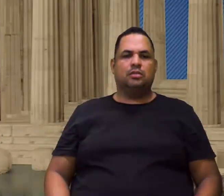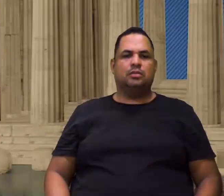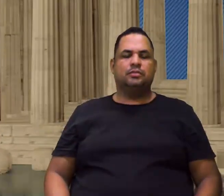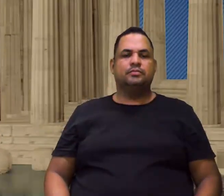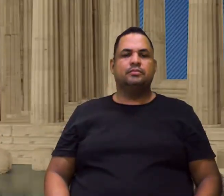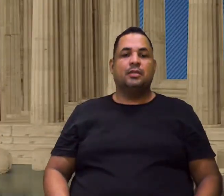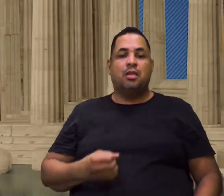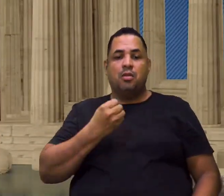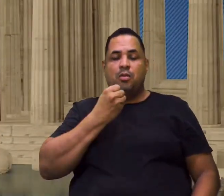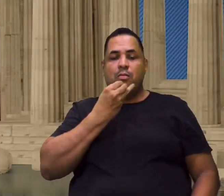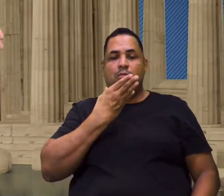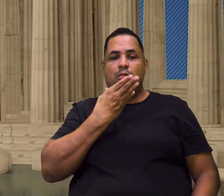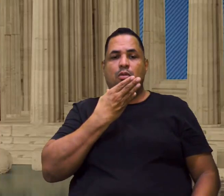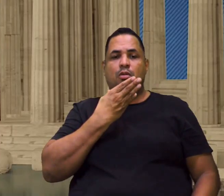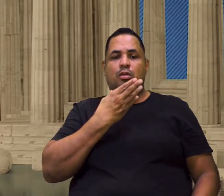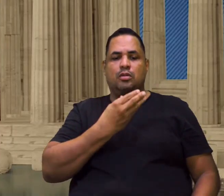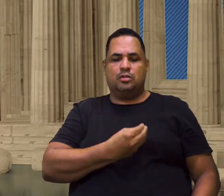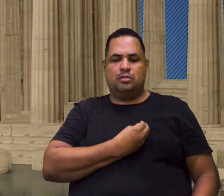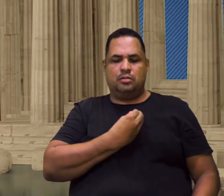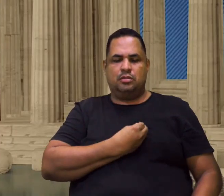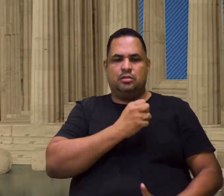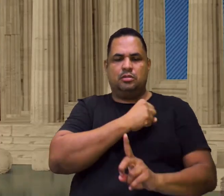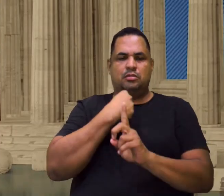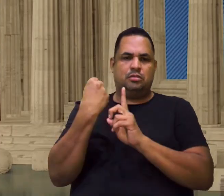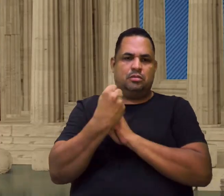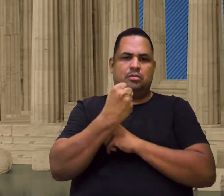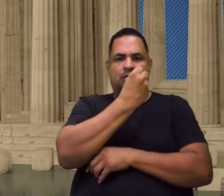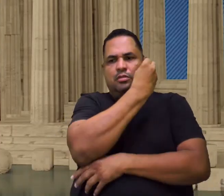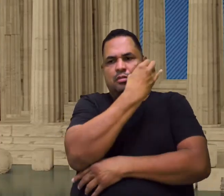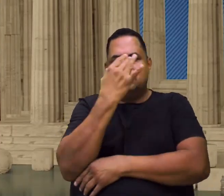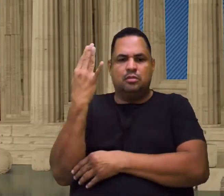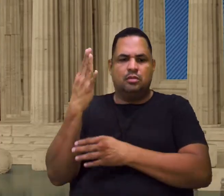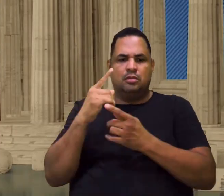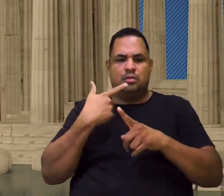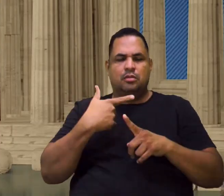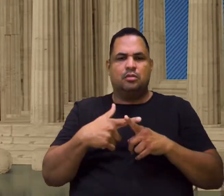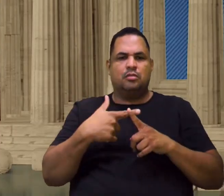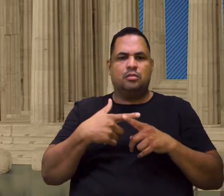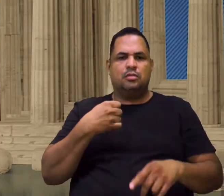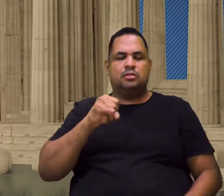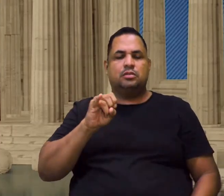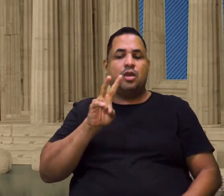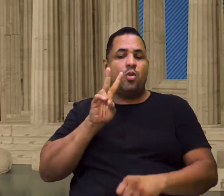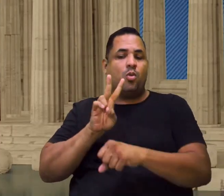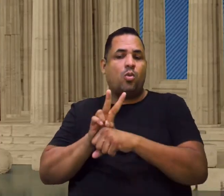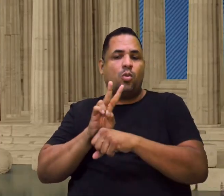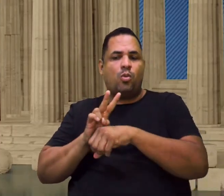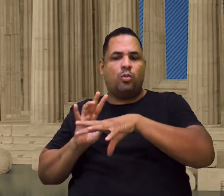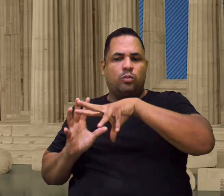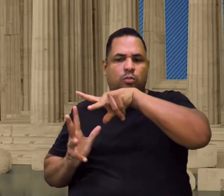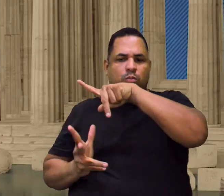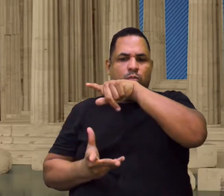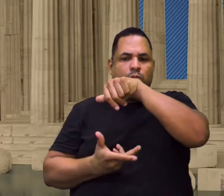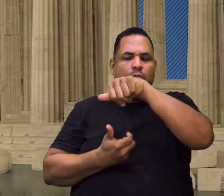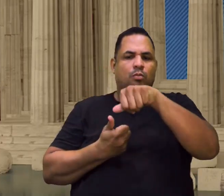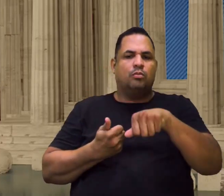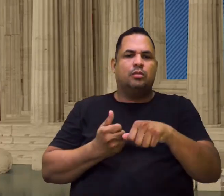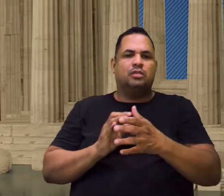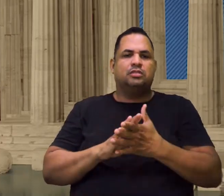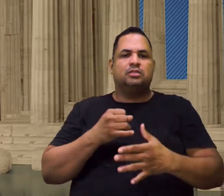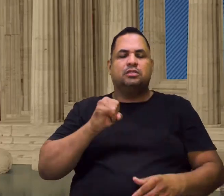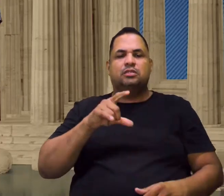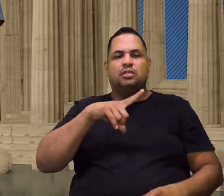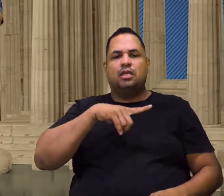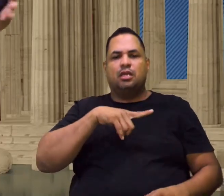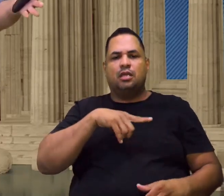para o bem-estar da sociedade e da natureza, do nosso planeta. Porque se eu cuido do planeta em si, se eu tenho respeito por